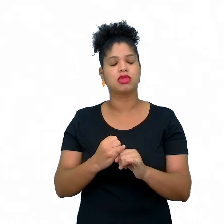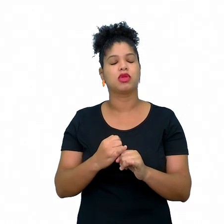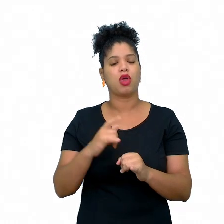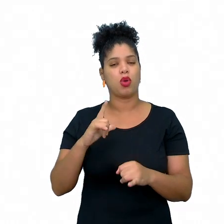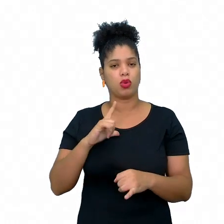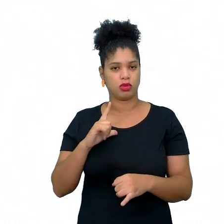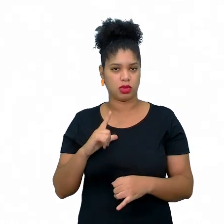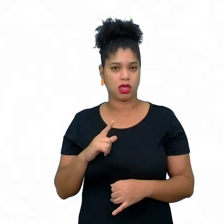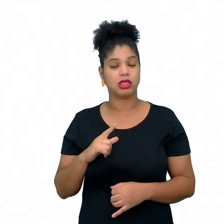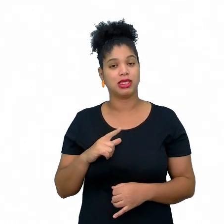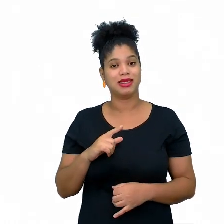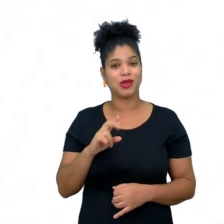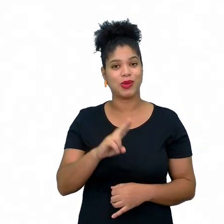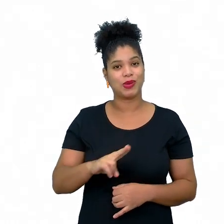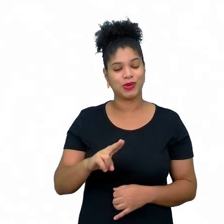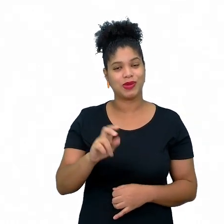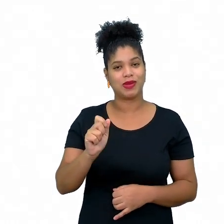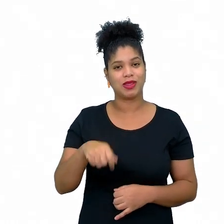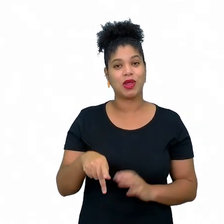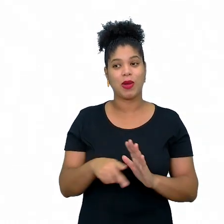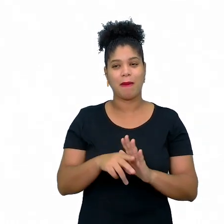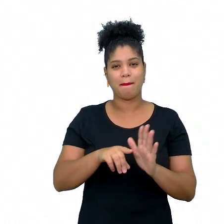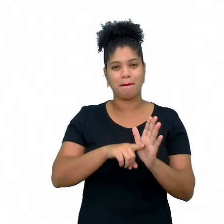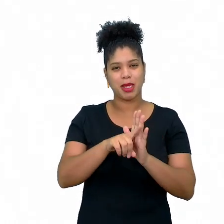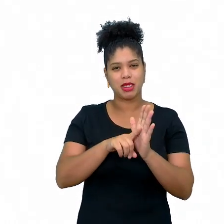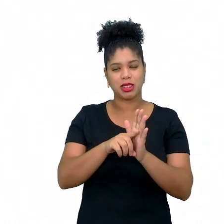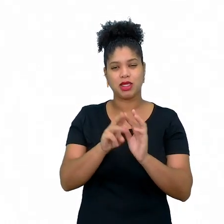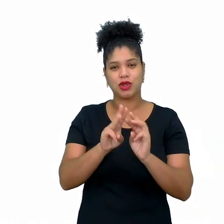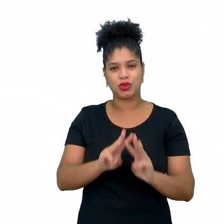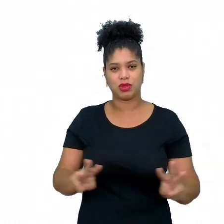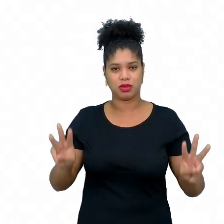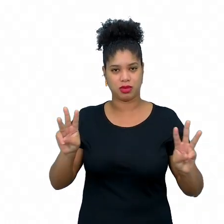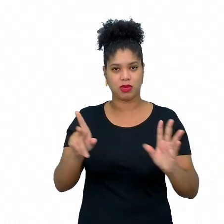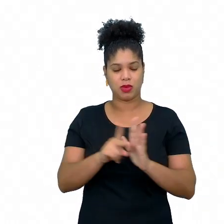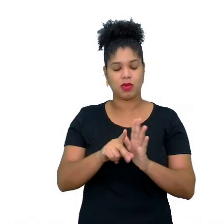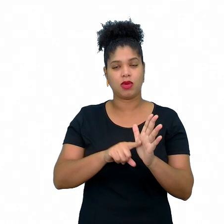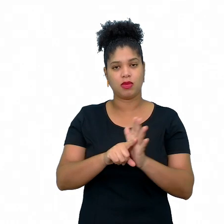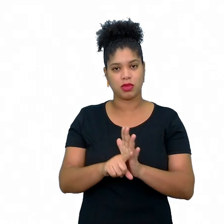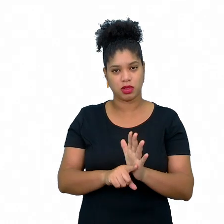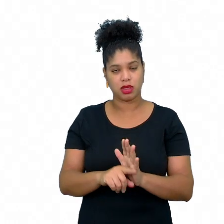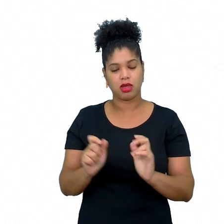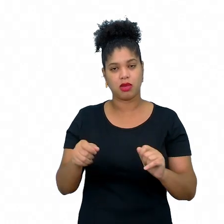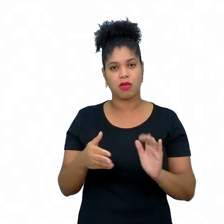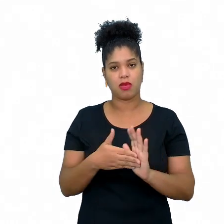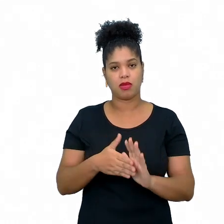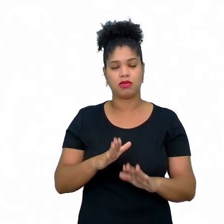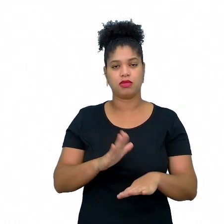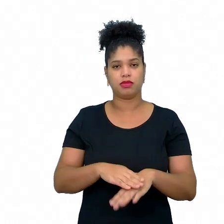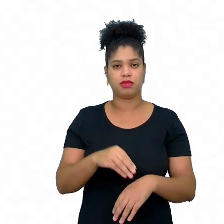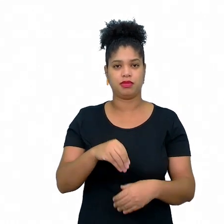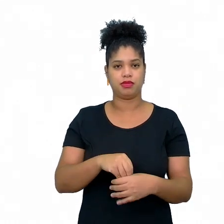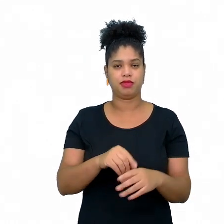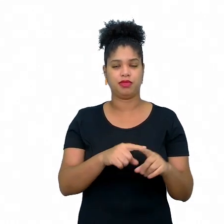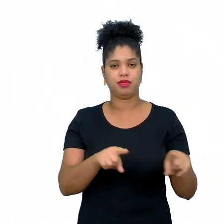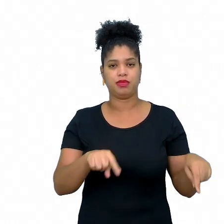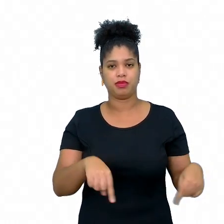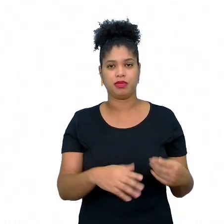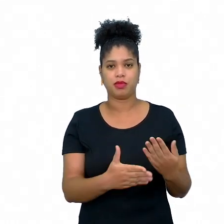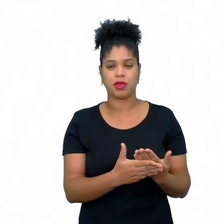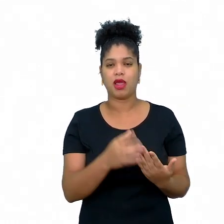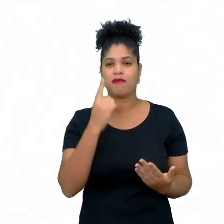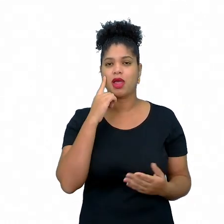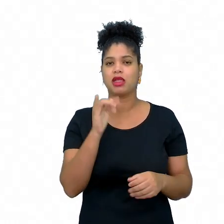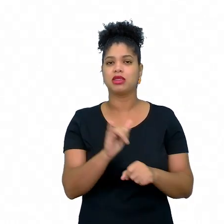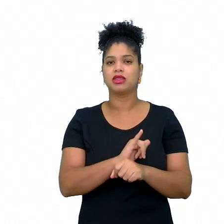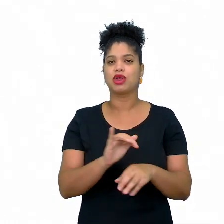Se eu tenho internet, eu posso consultar algum site de pesquisa, eu posso propor essa pesquisa também. Quais são os instrumentos de